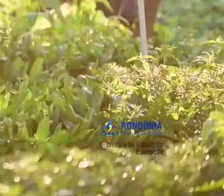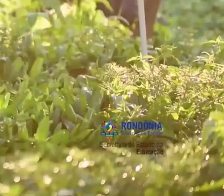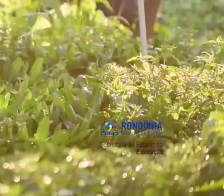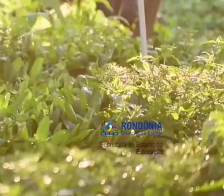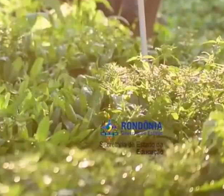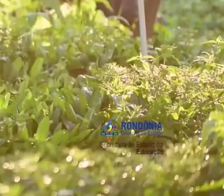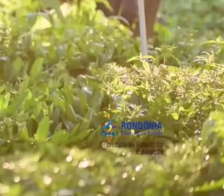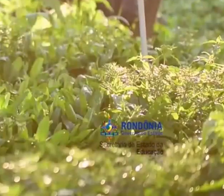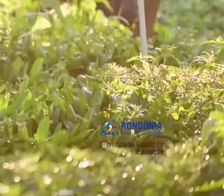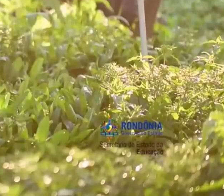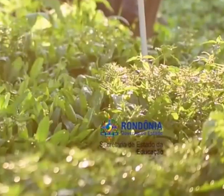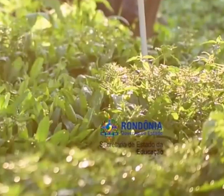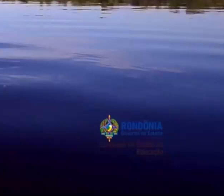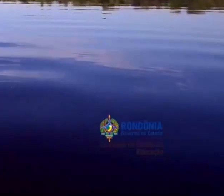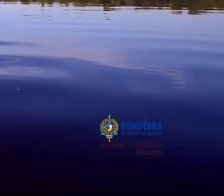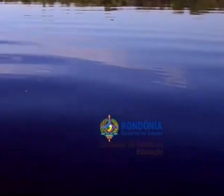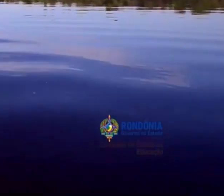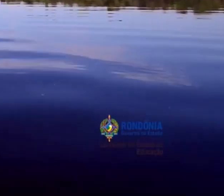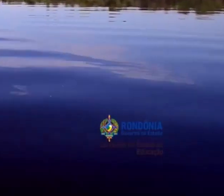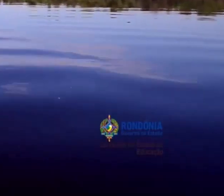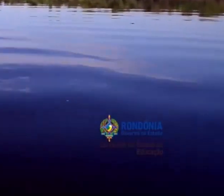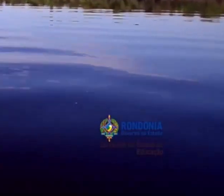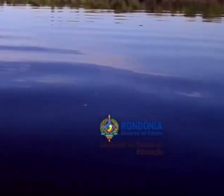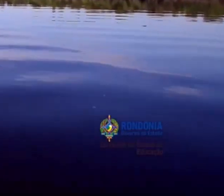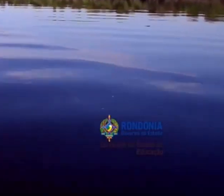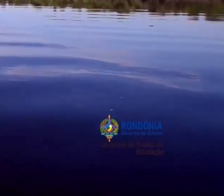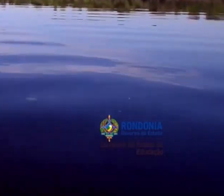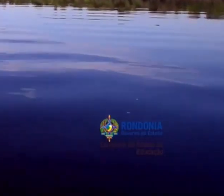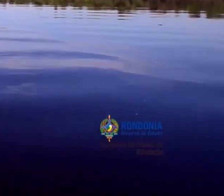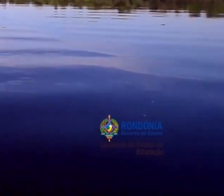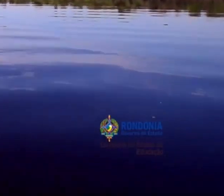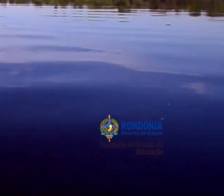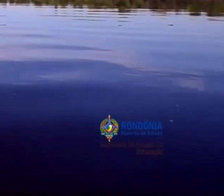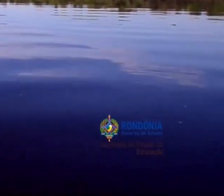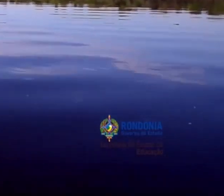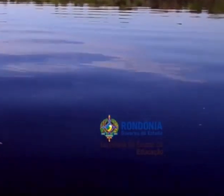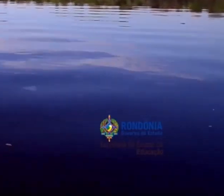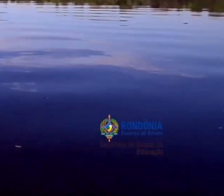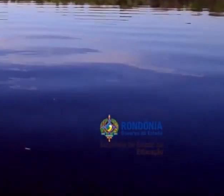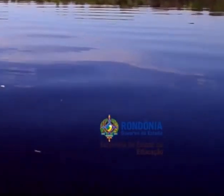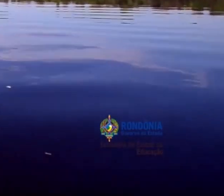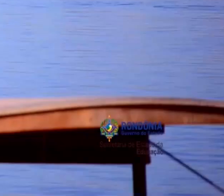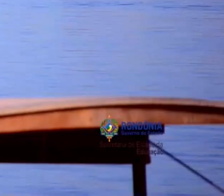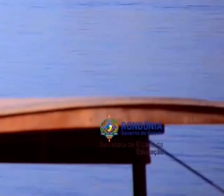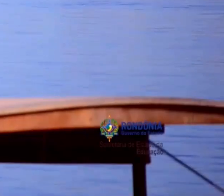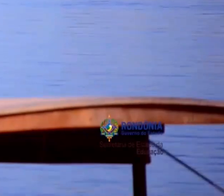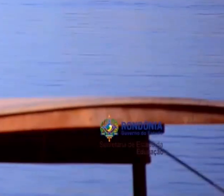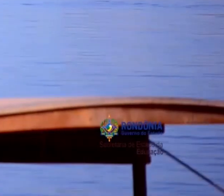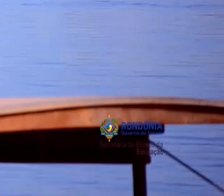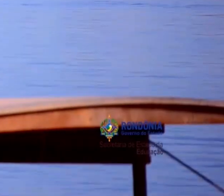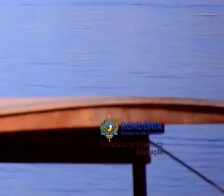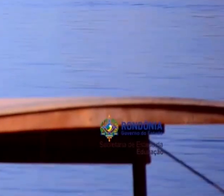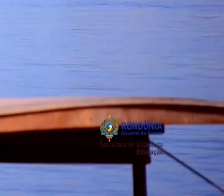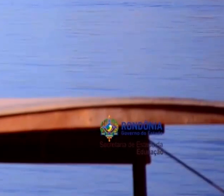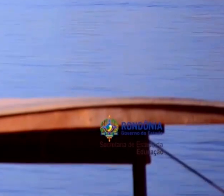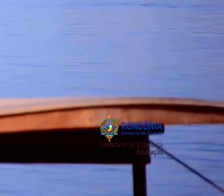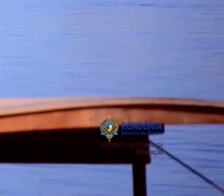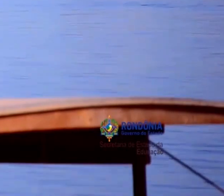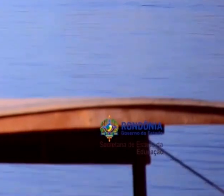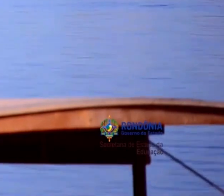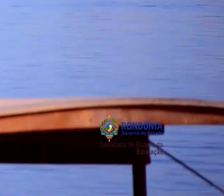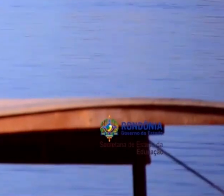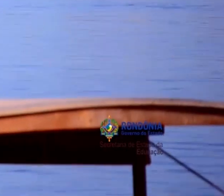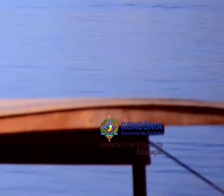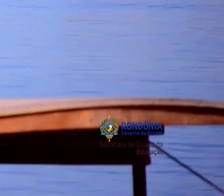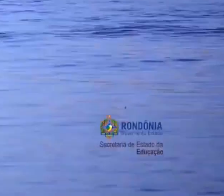a uma pecuária extensiva em meio a extensas áreas de preservação ambiental. Todavia, o Alto Vale